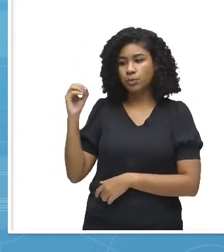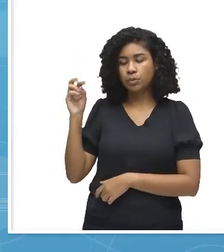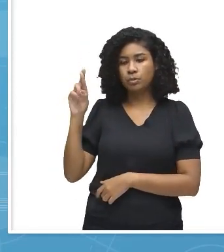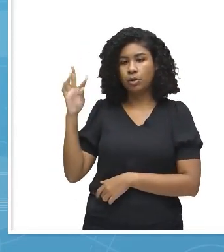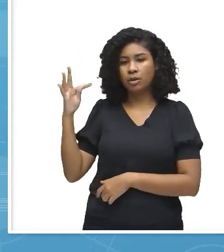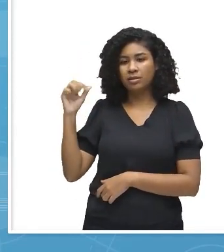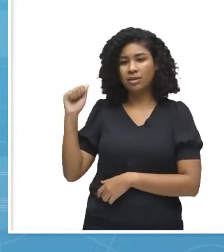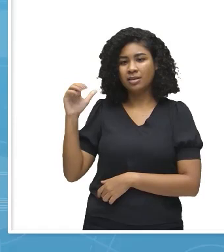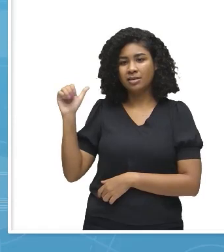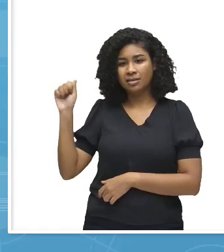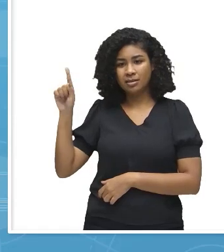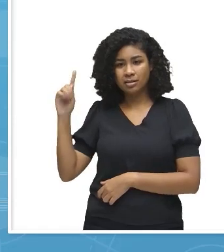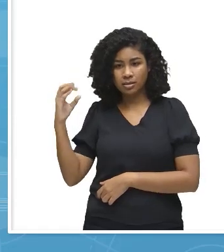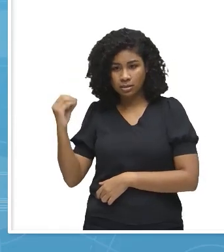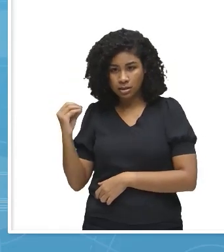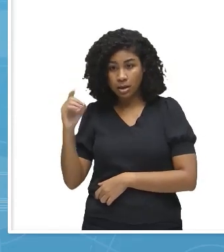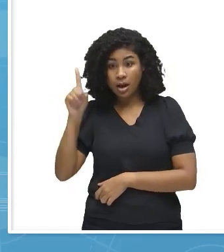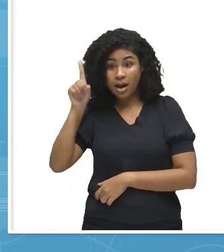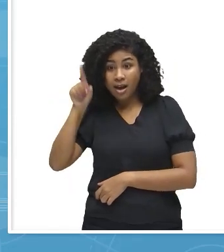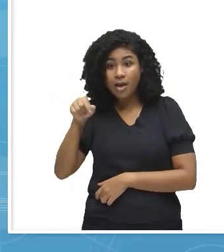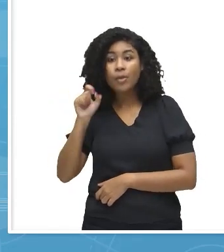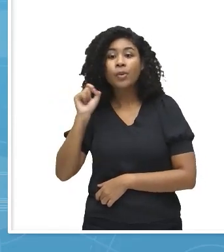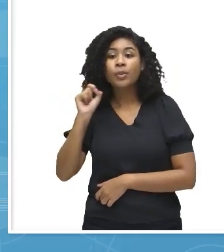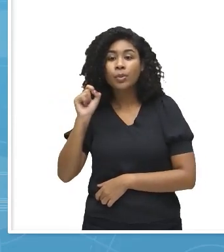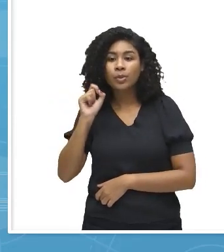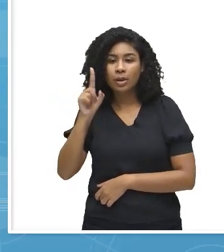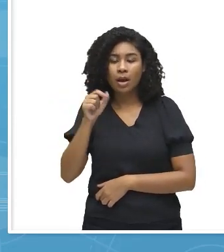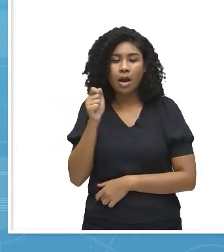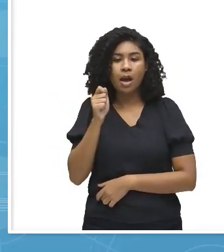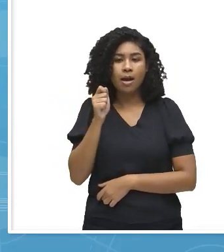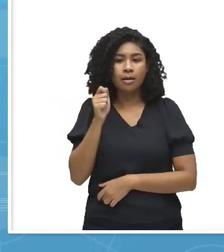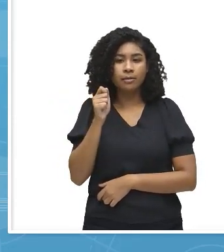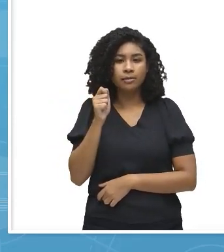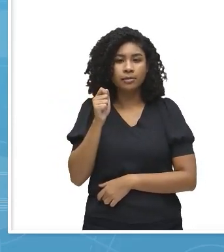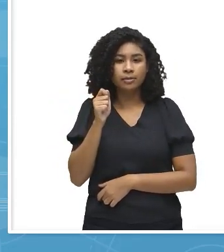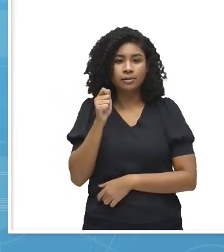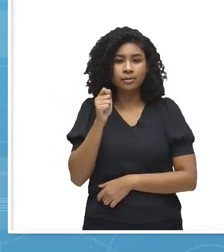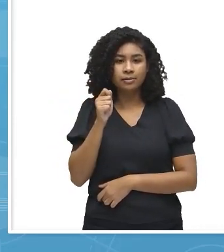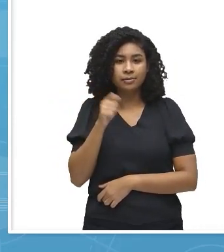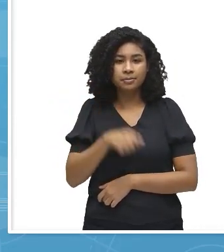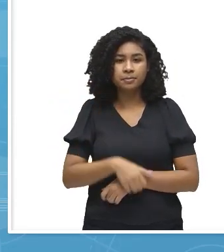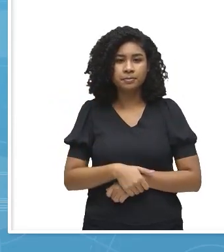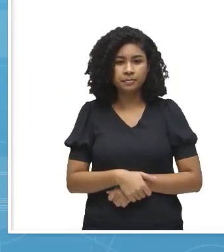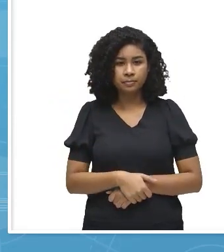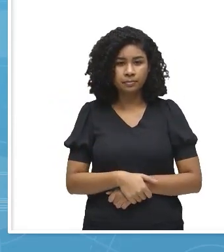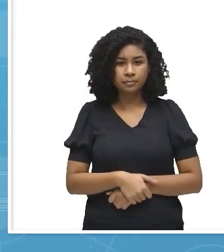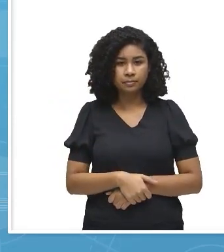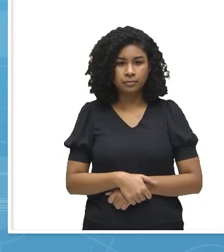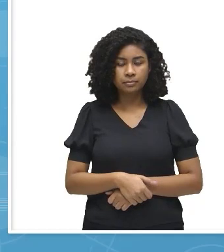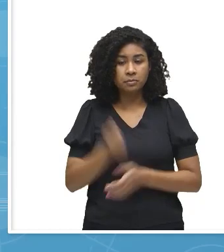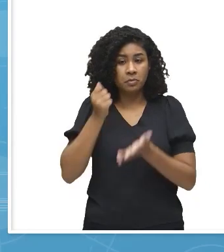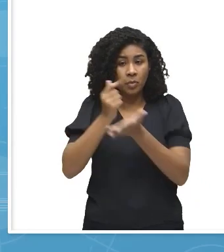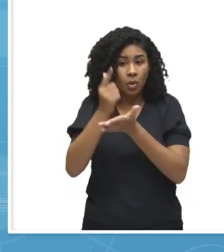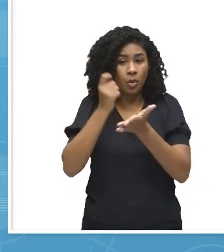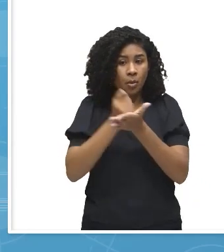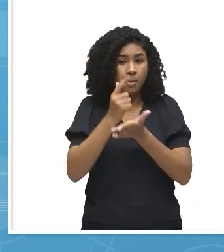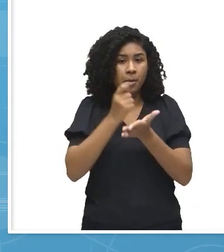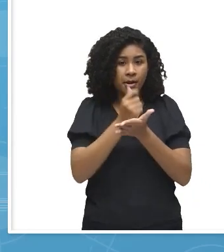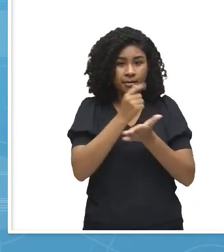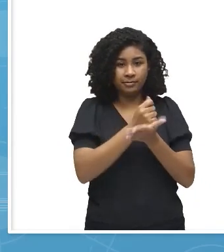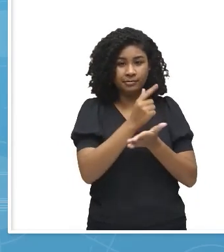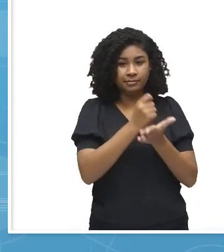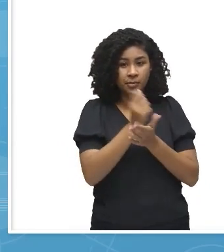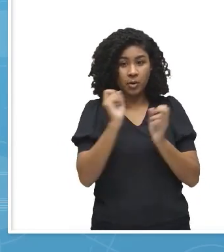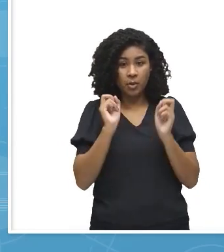e vende para um outro país, né? A importação é quando a gente compra de um outro